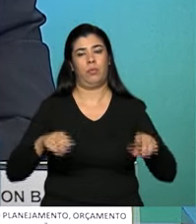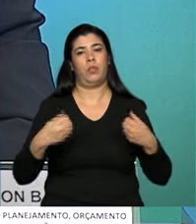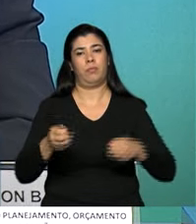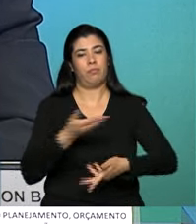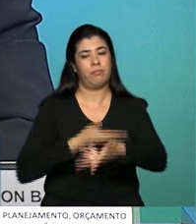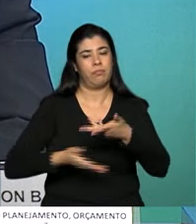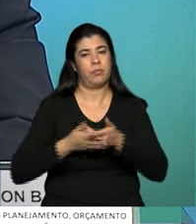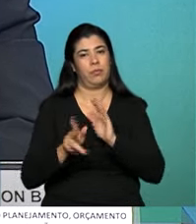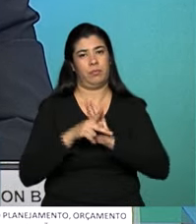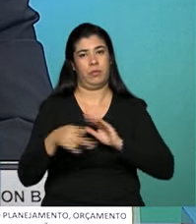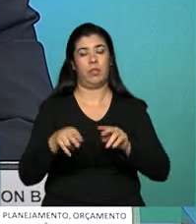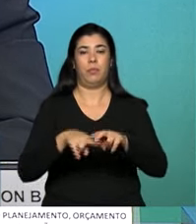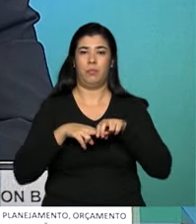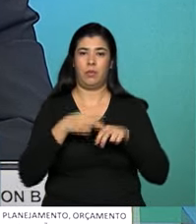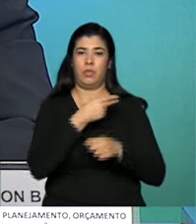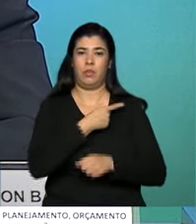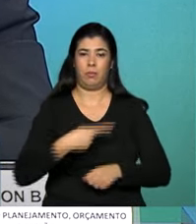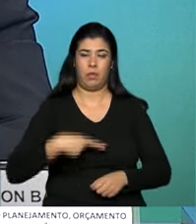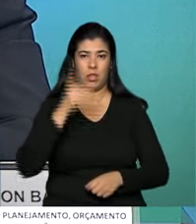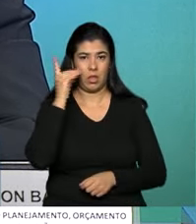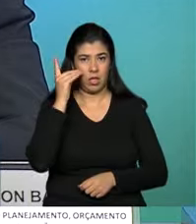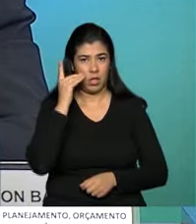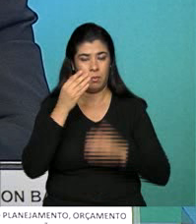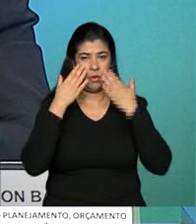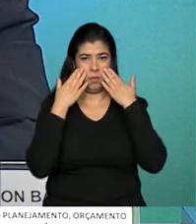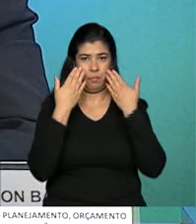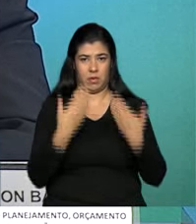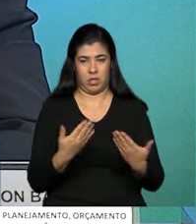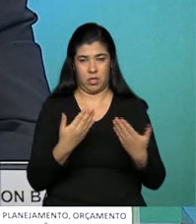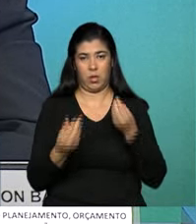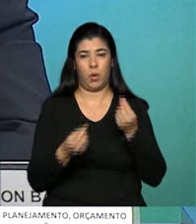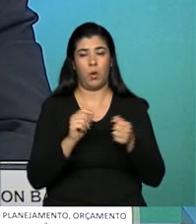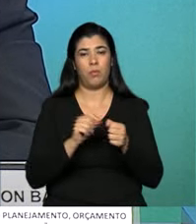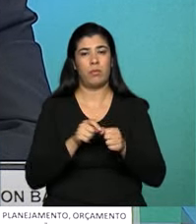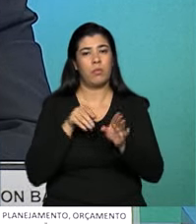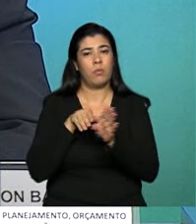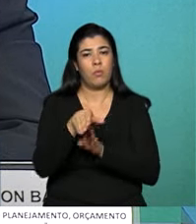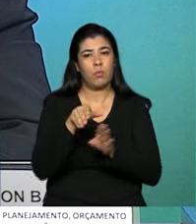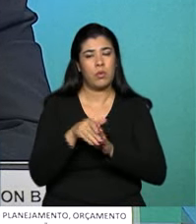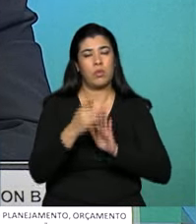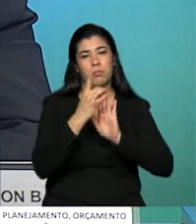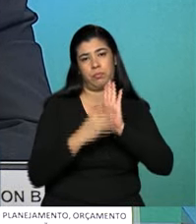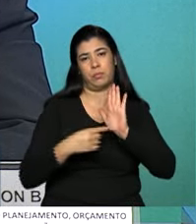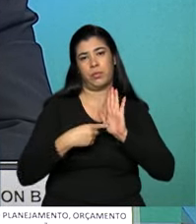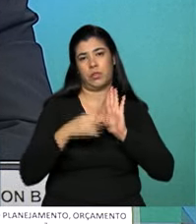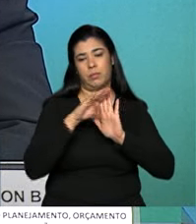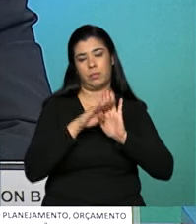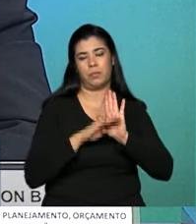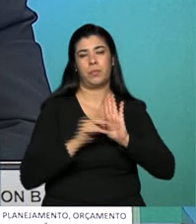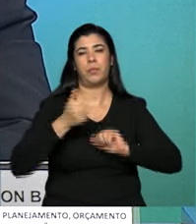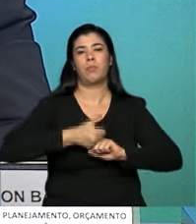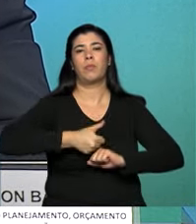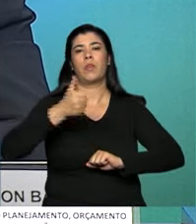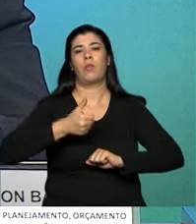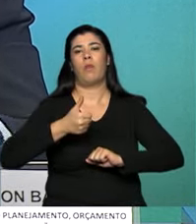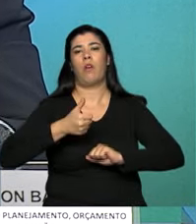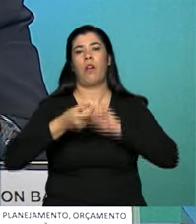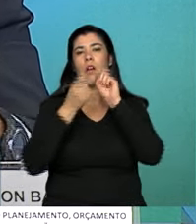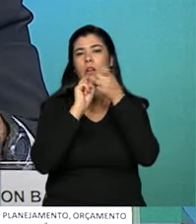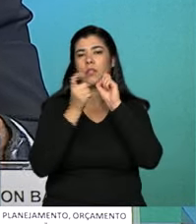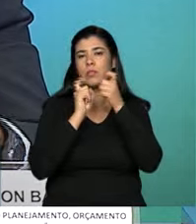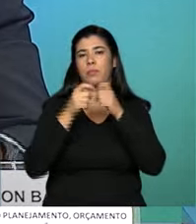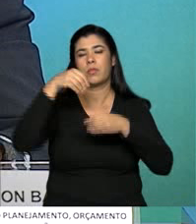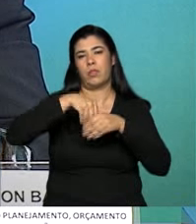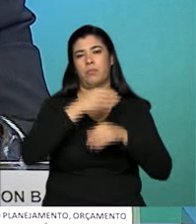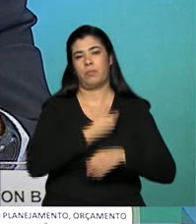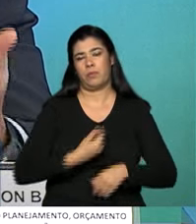foi por isso que a presidente tomou a iniciativa hoje de apresentar as diretrizes desse programa de mel melhora da gestão pública para que isso seja